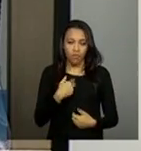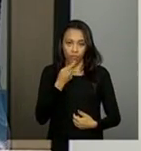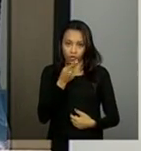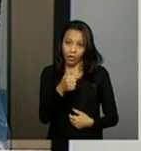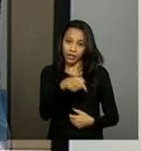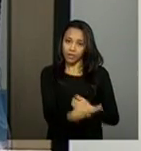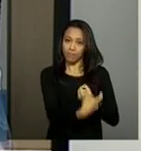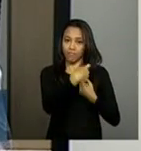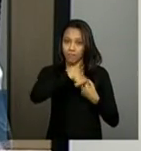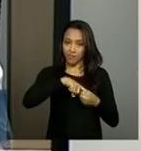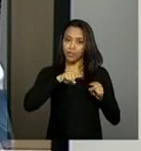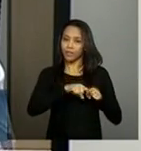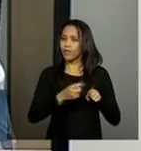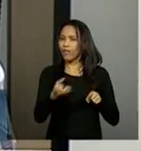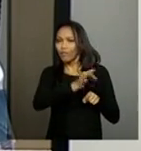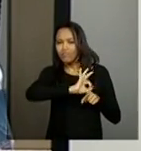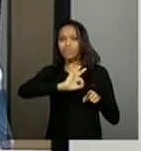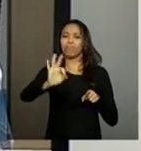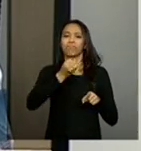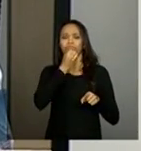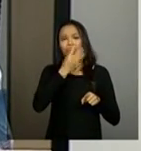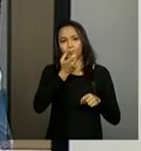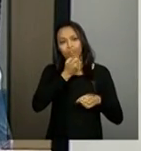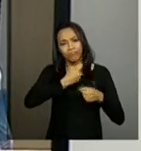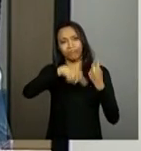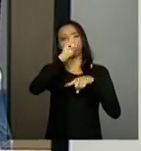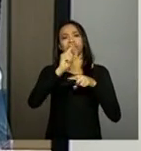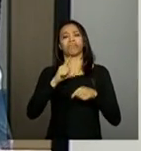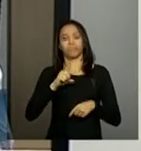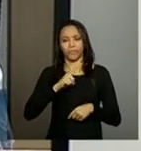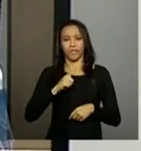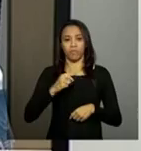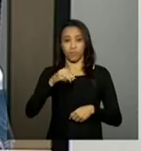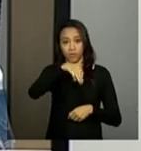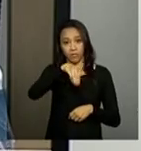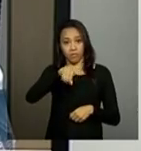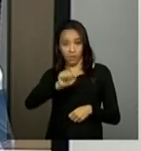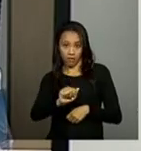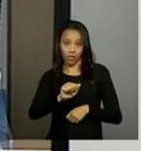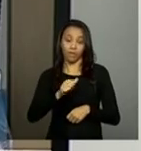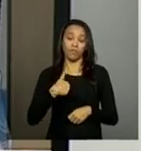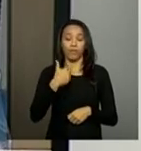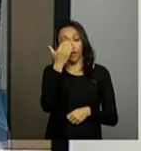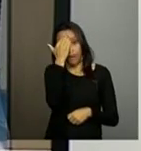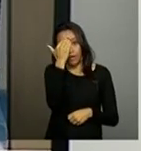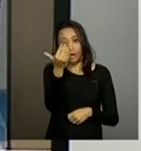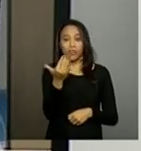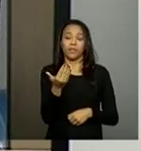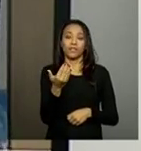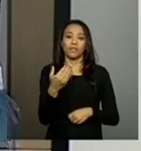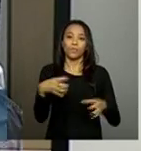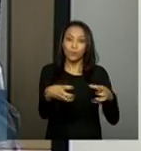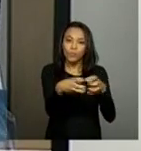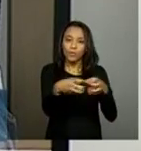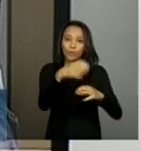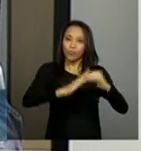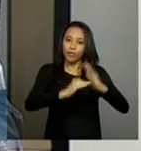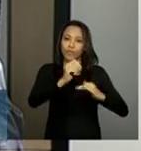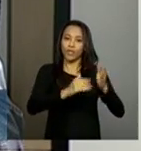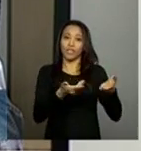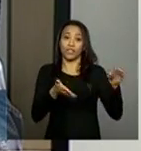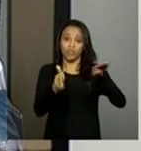essa parceria como uma das parcerias mais exitosas que nós temos aqui no Ministério do Meio Ambiente. Então, eu agradeço muito a tua equipe, a você, que quando chegou ao